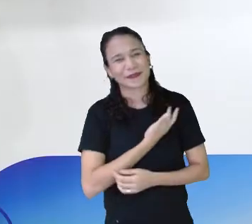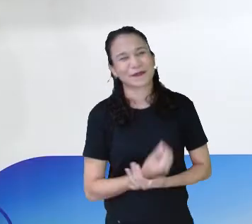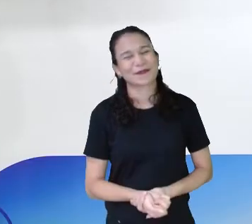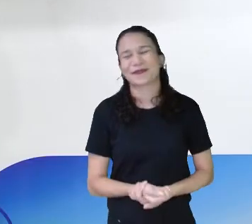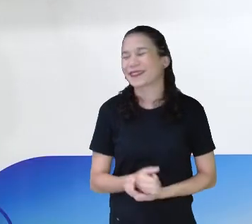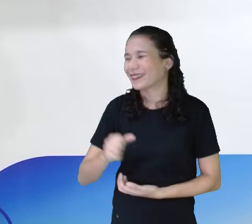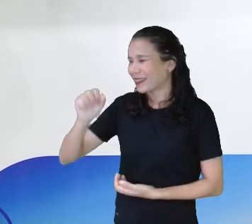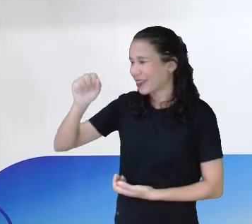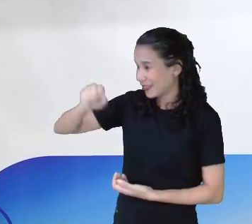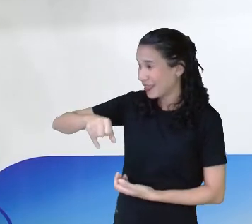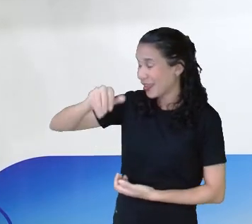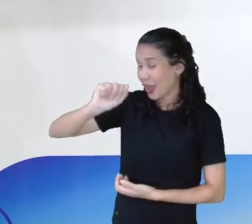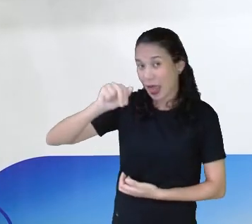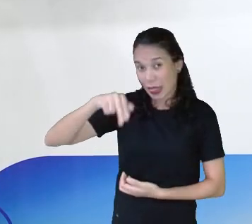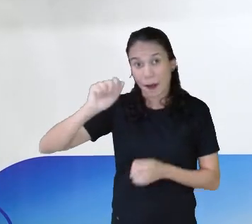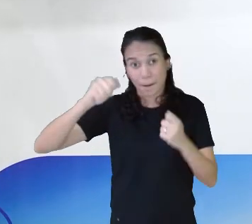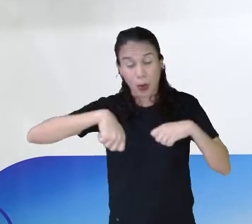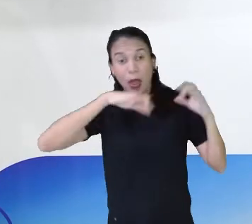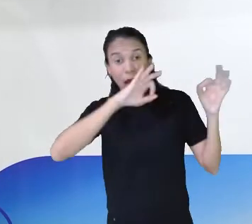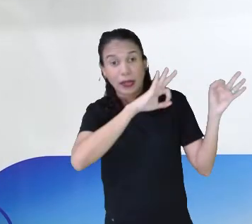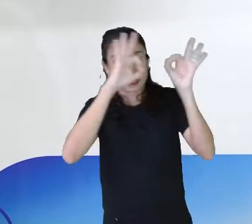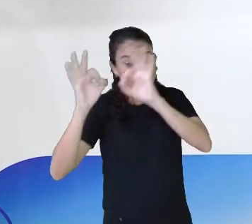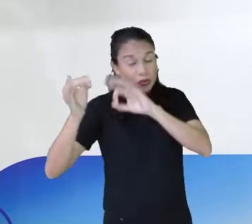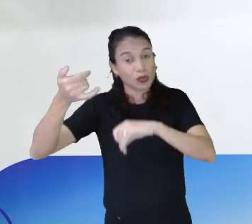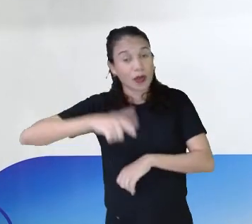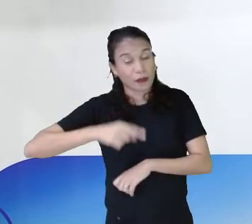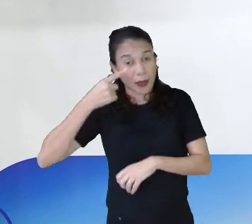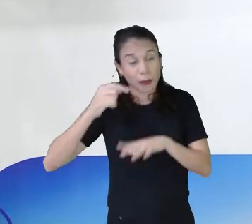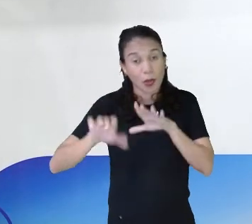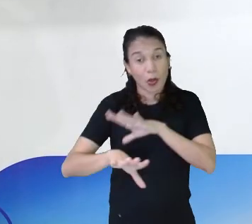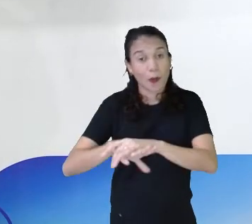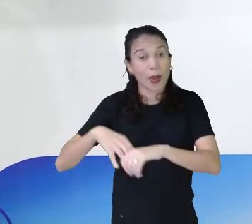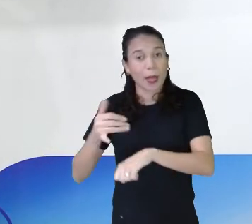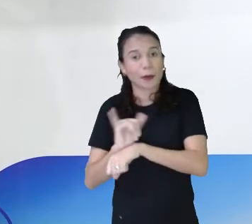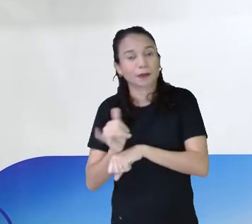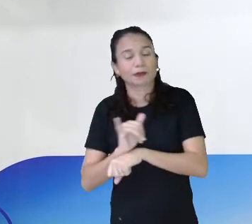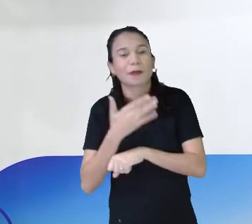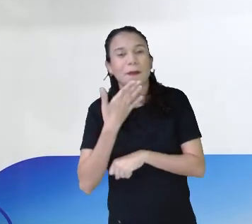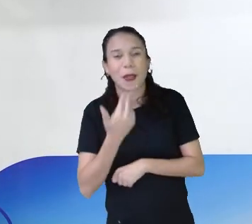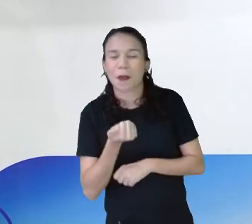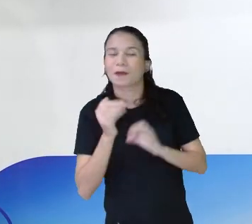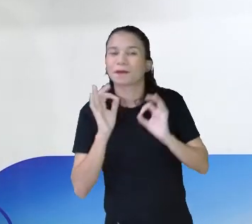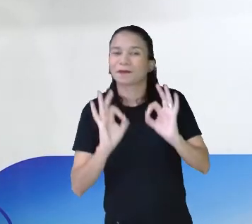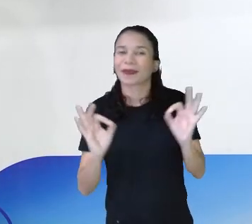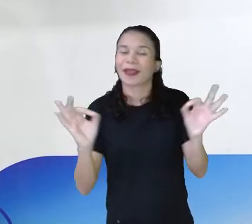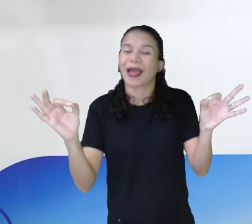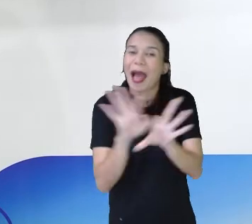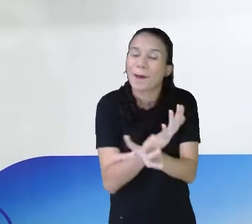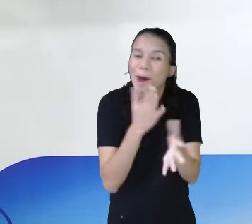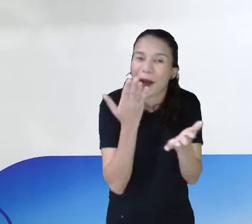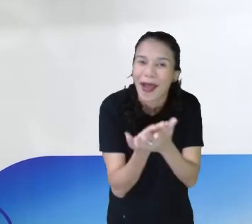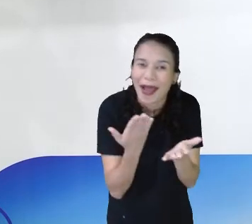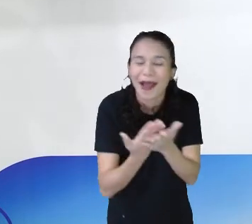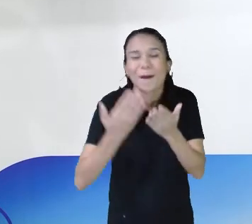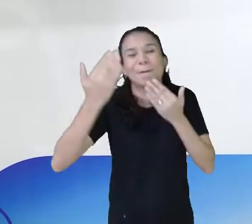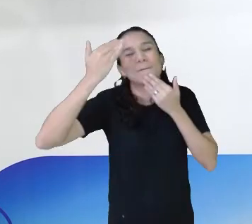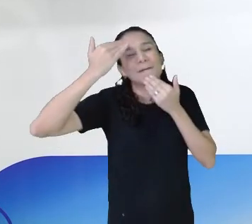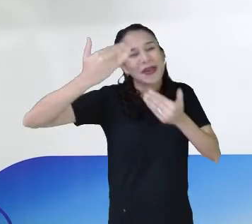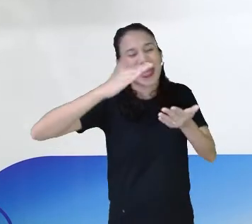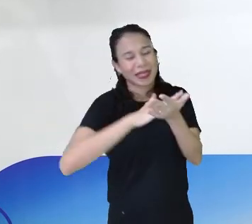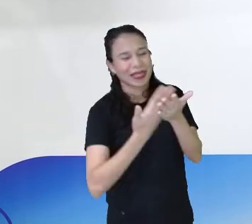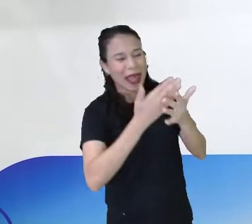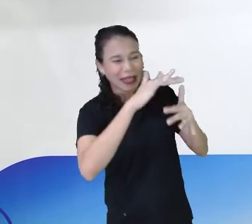aí, Ana. Você pode rever a aula também lá no YouTube para esclarecer melhor. Estamos terminando, gente. Obrigada,